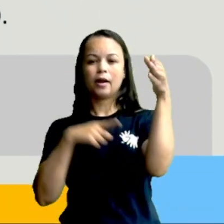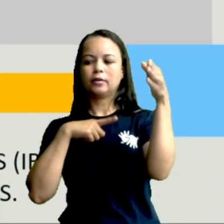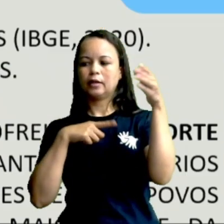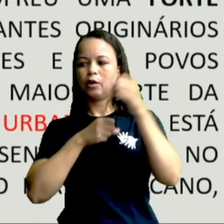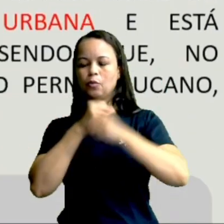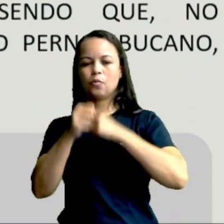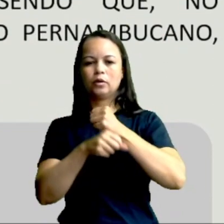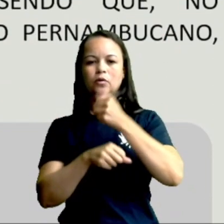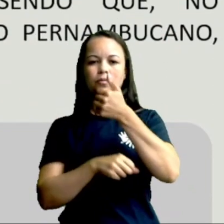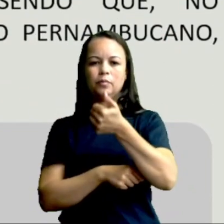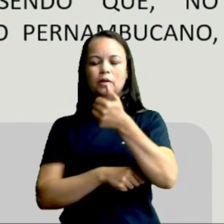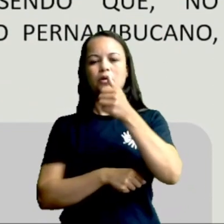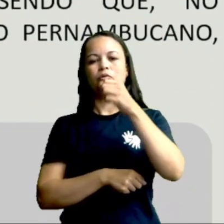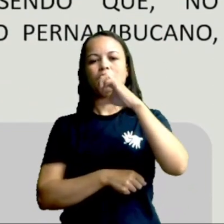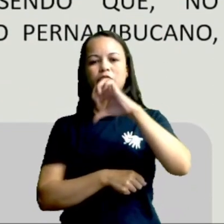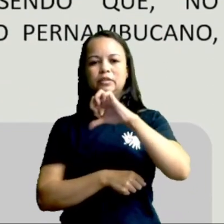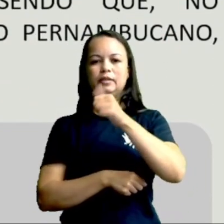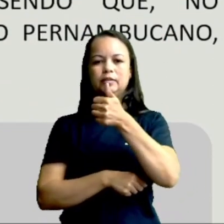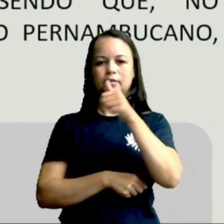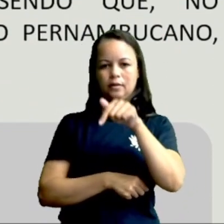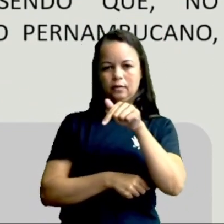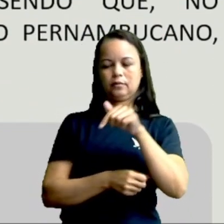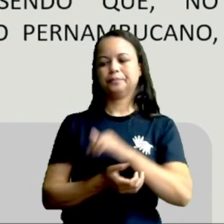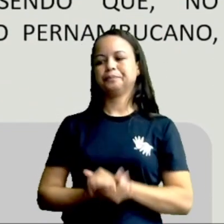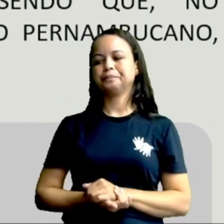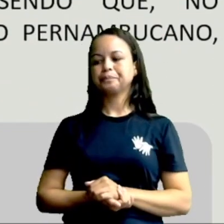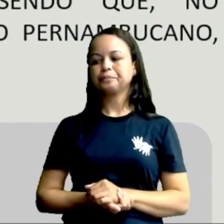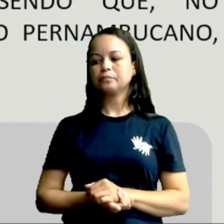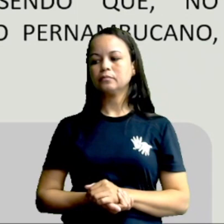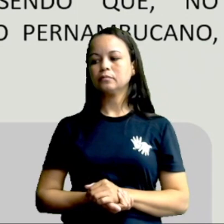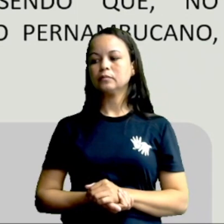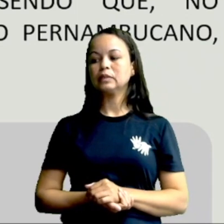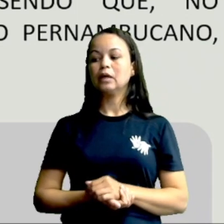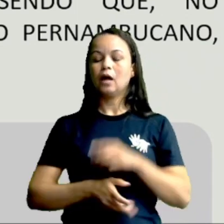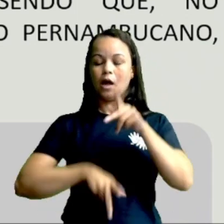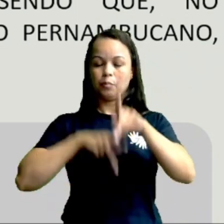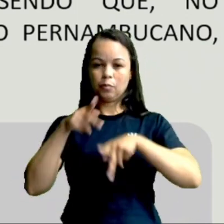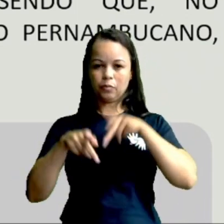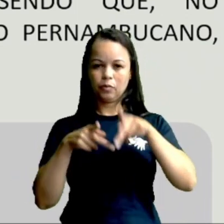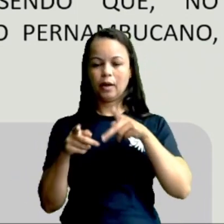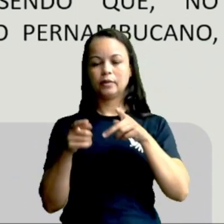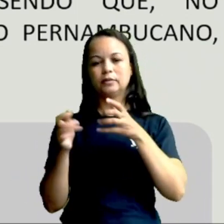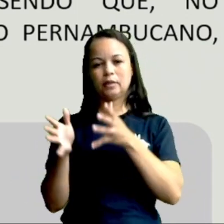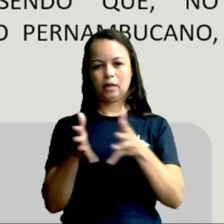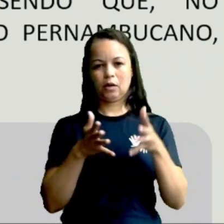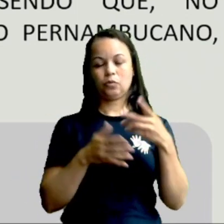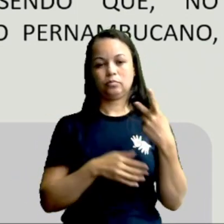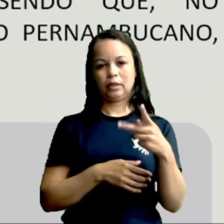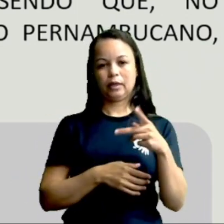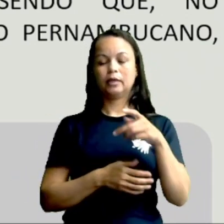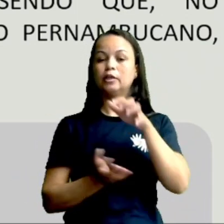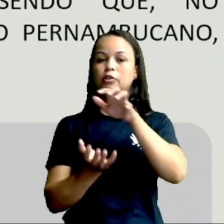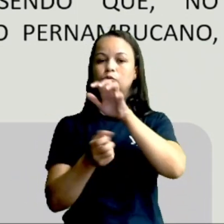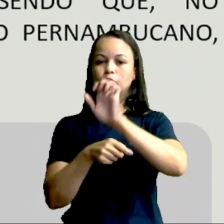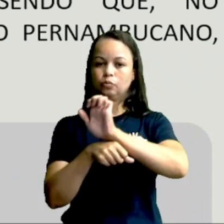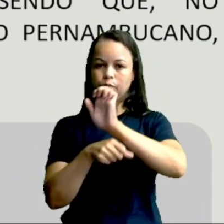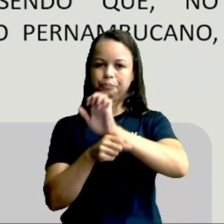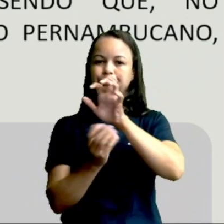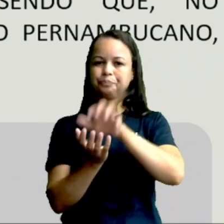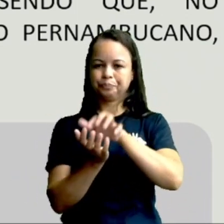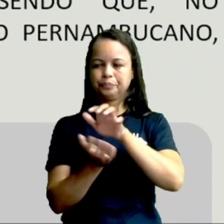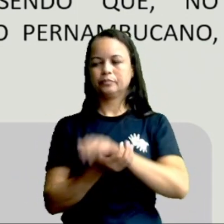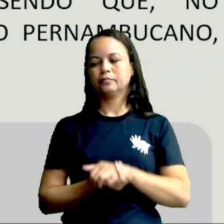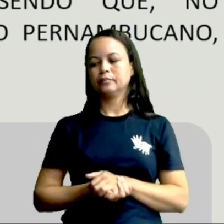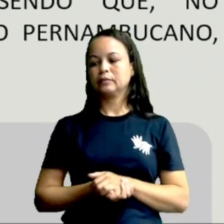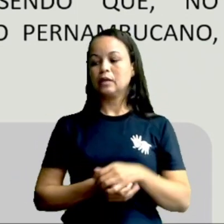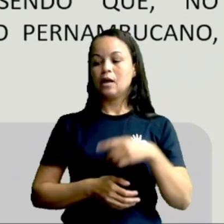que a gente usa. Ó, agora sobre nossos aspectos sociais, né? Vamos falar um pouquinho da população aqui no nosso estado. Nós